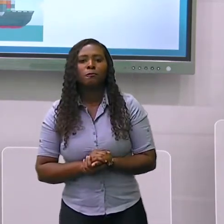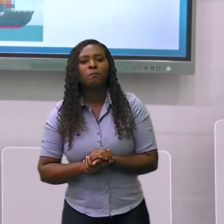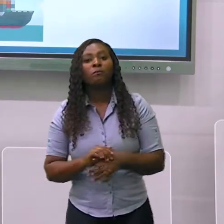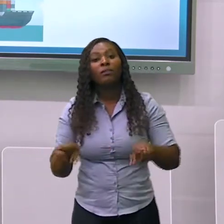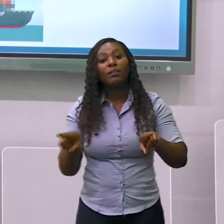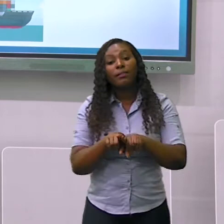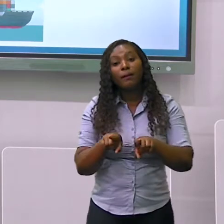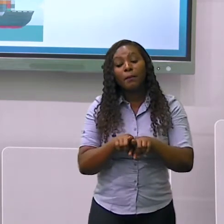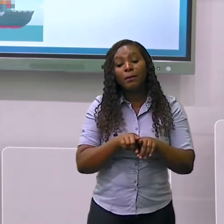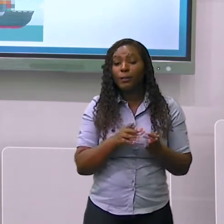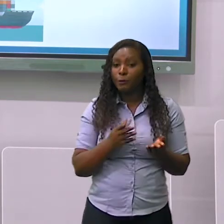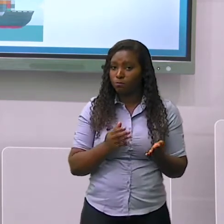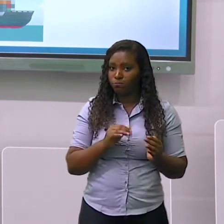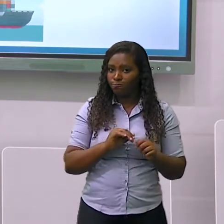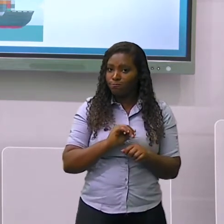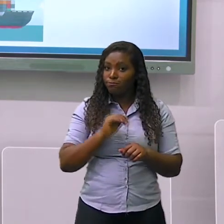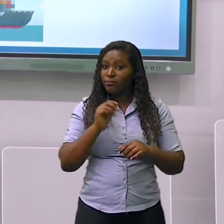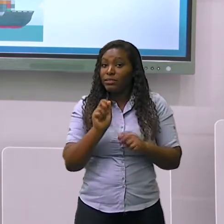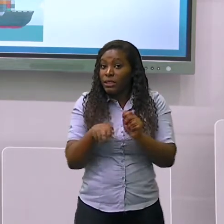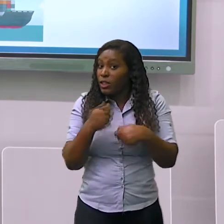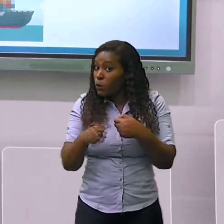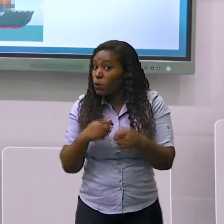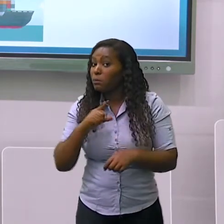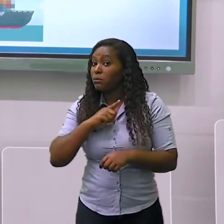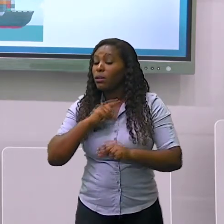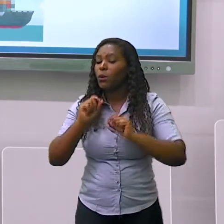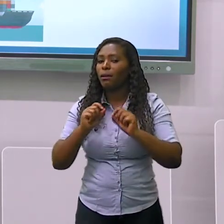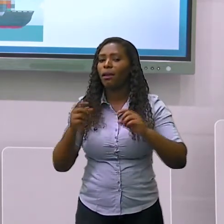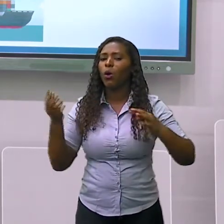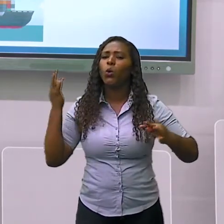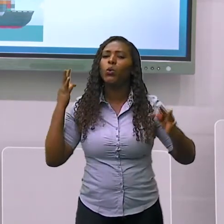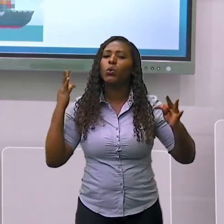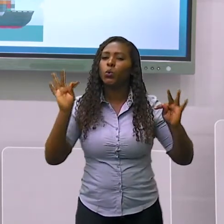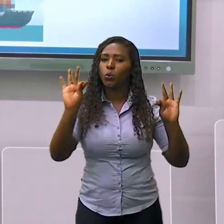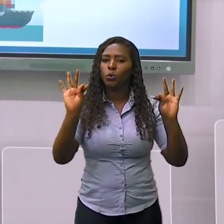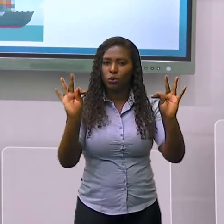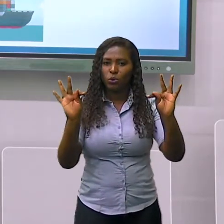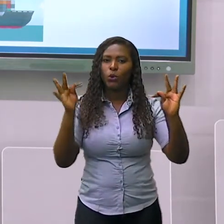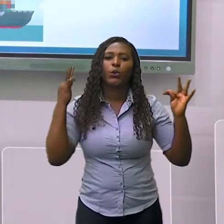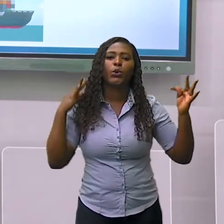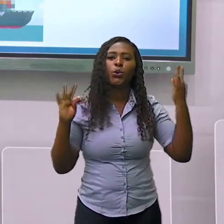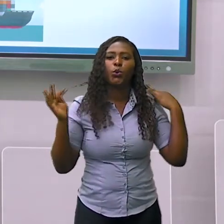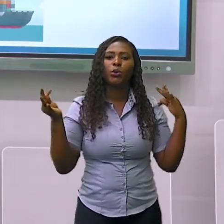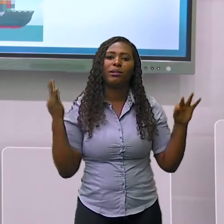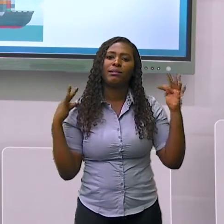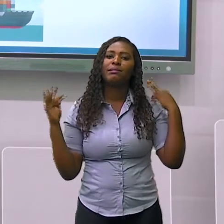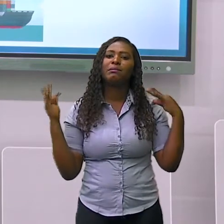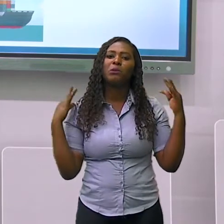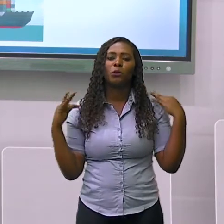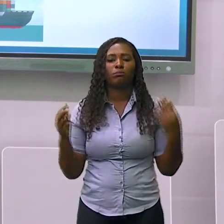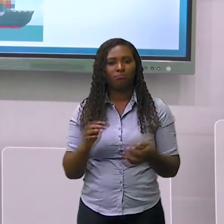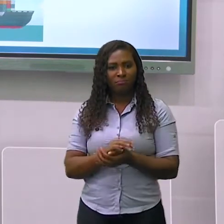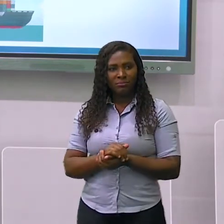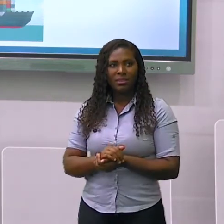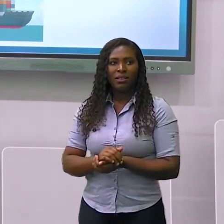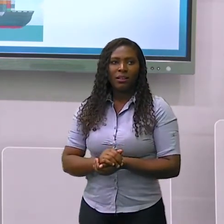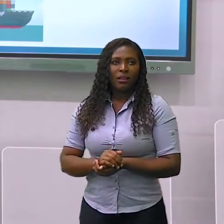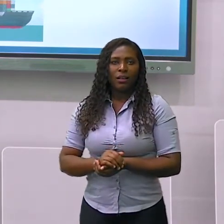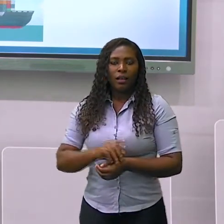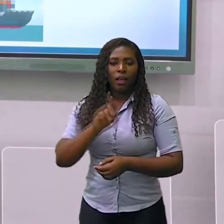turismo. Através de cruzeiros é feito grandes passeios, grandes